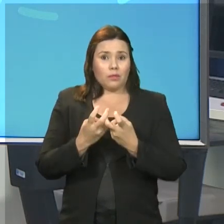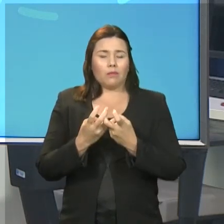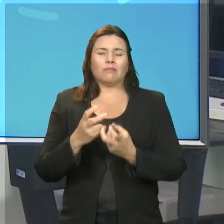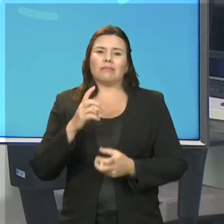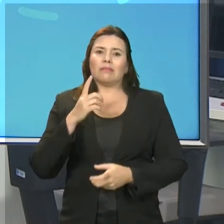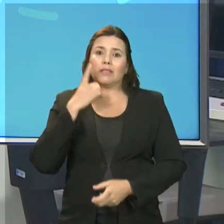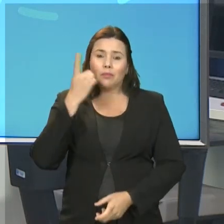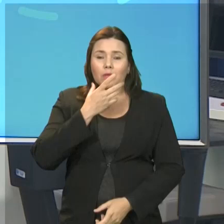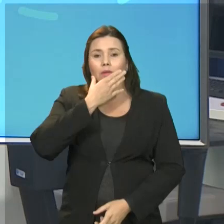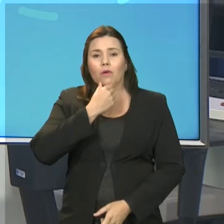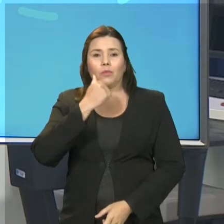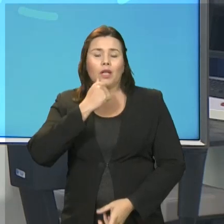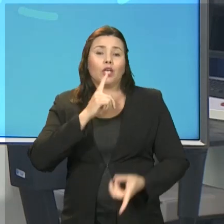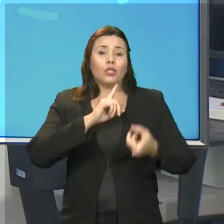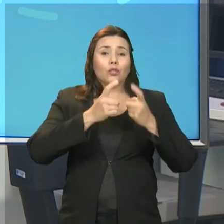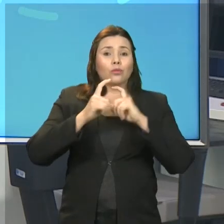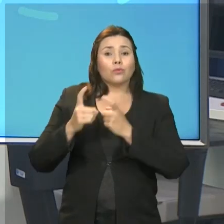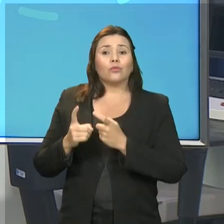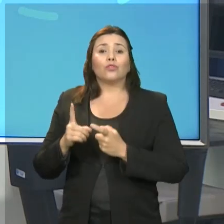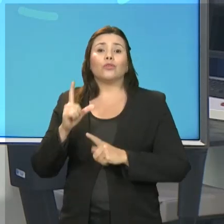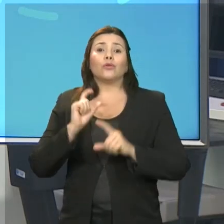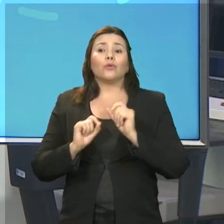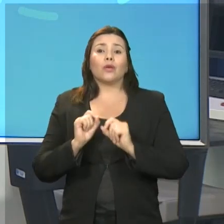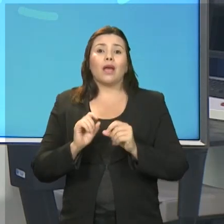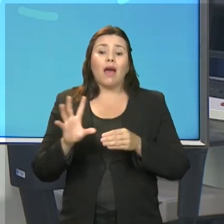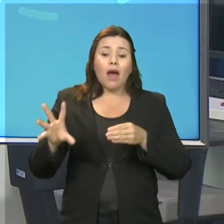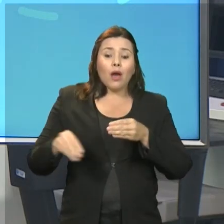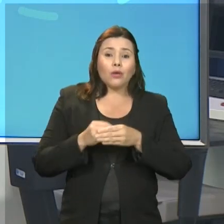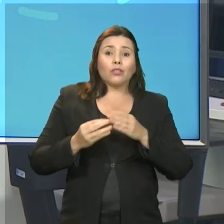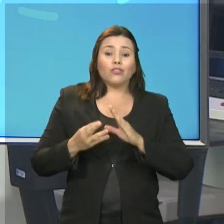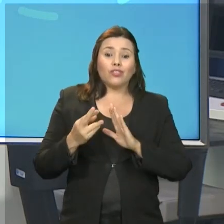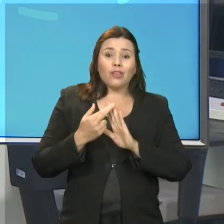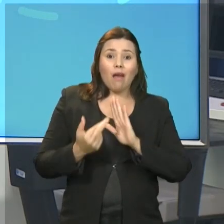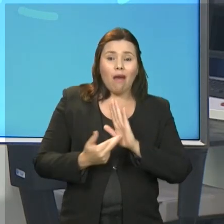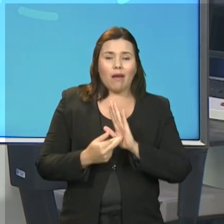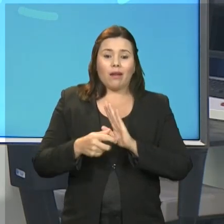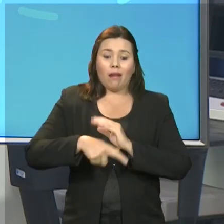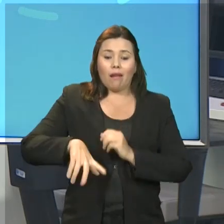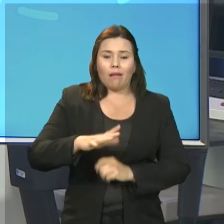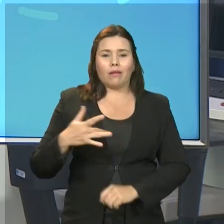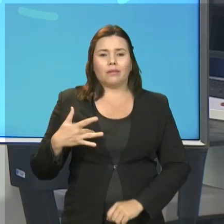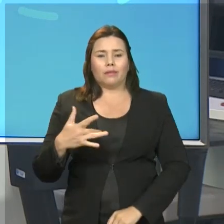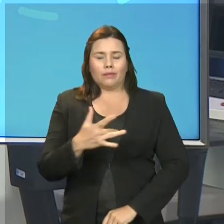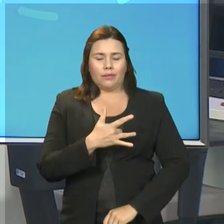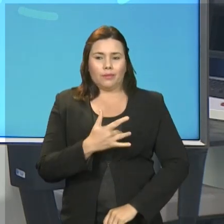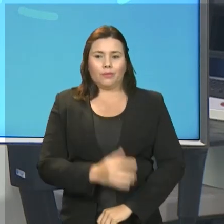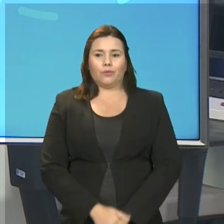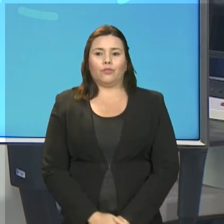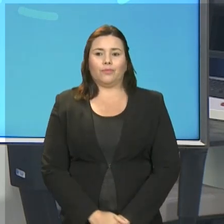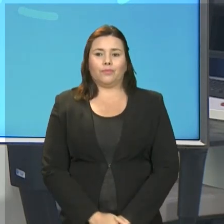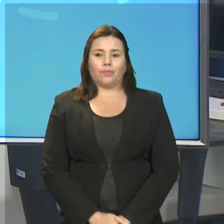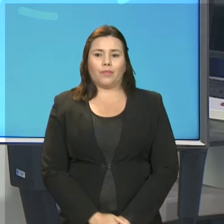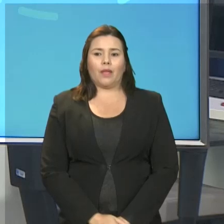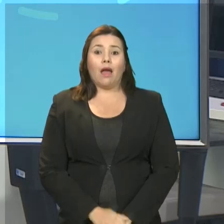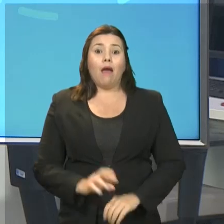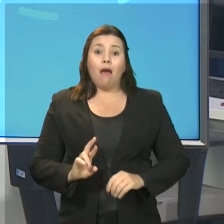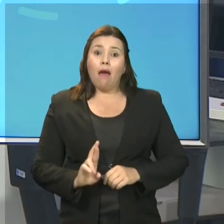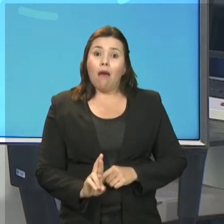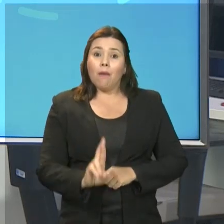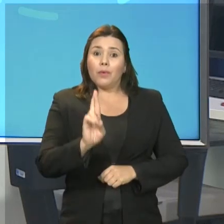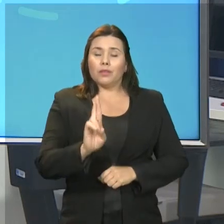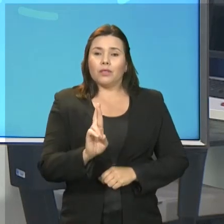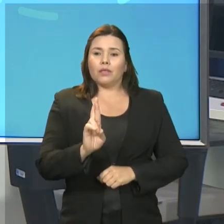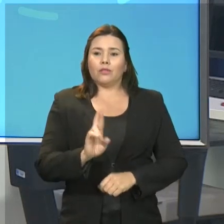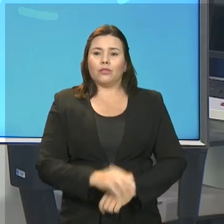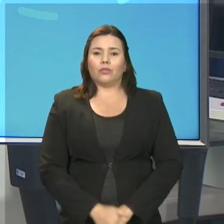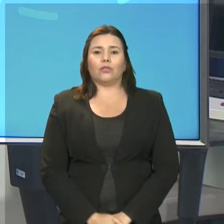discutiram com profissionais a implementação de melhorias em áreas da saúde. Participaram da agenda representantes das categorias